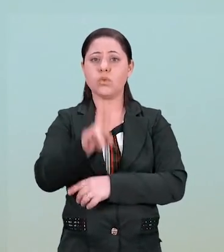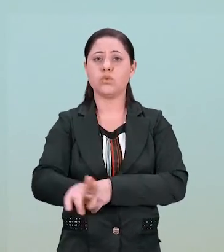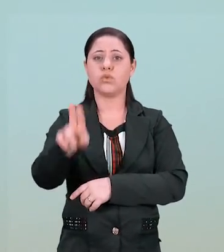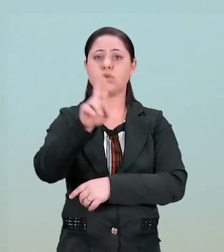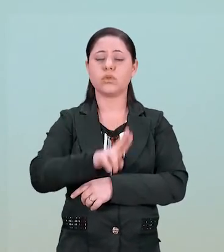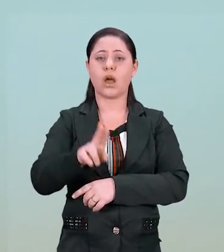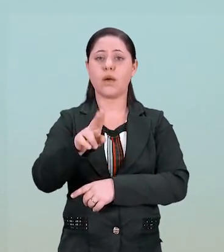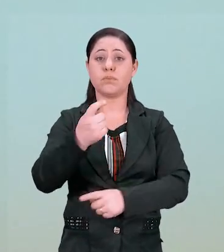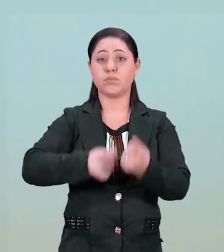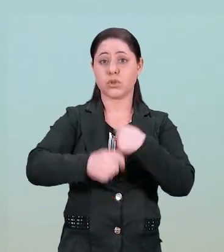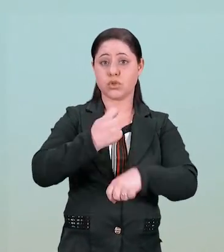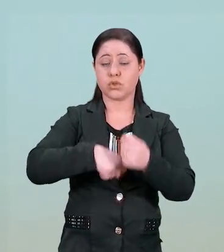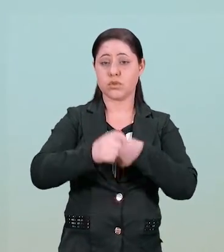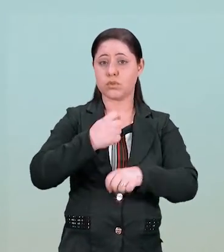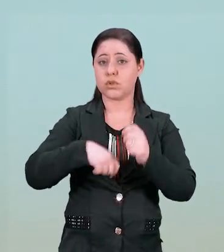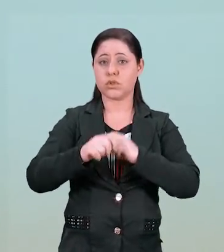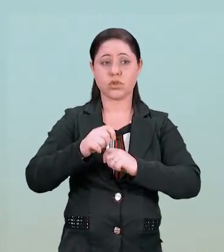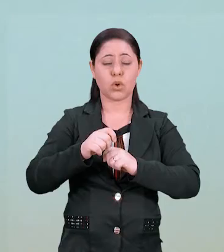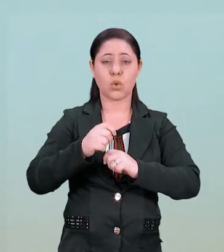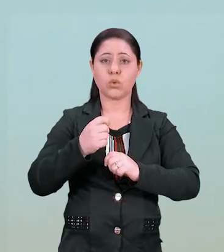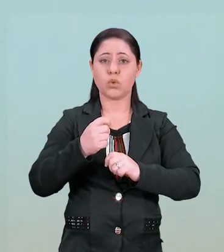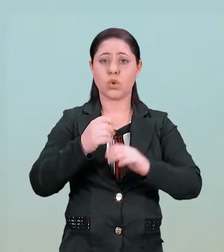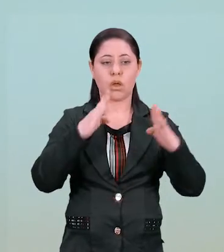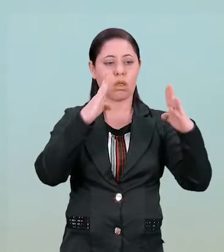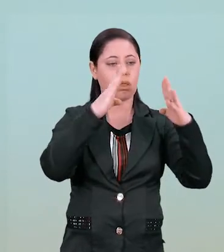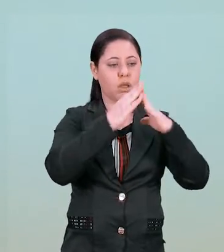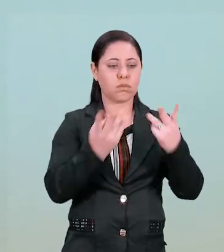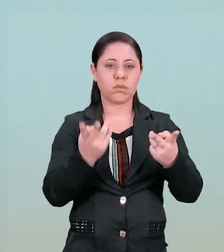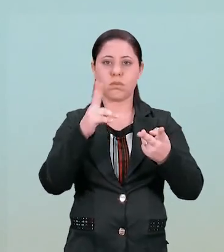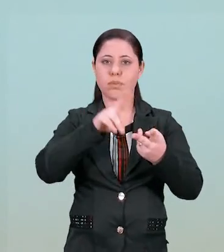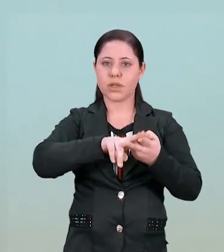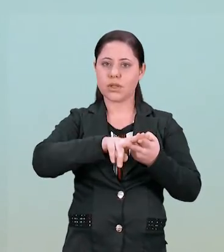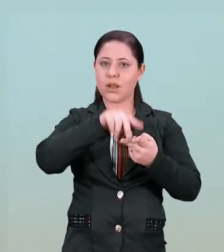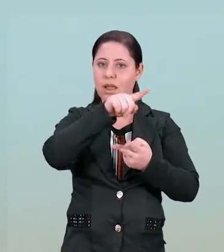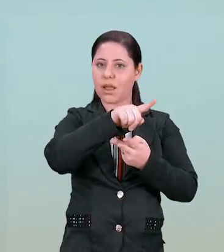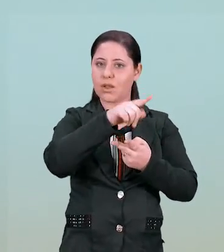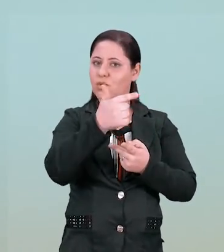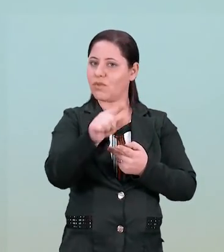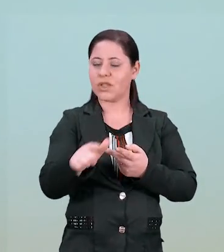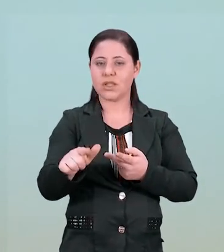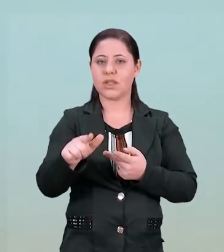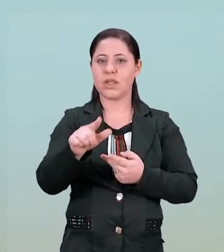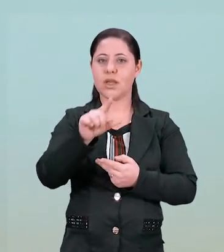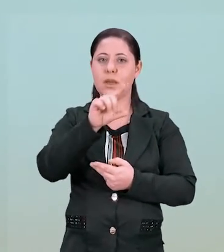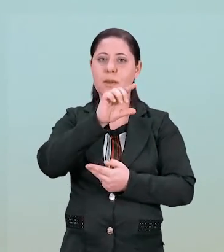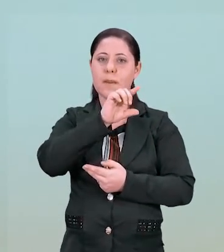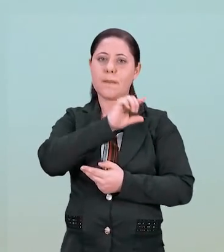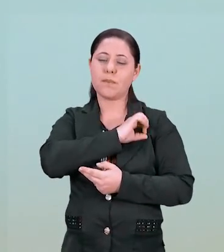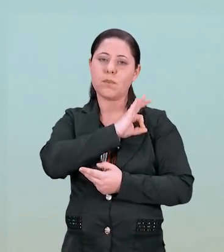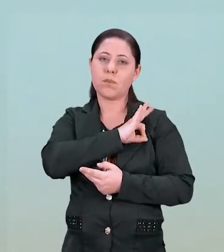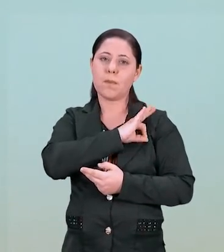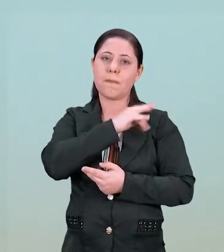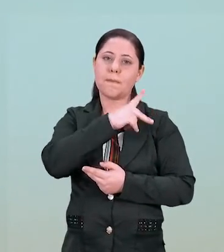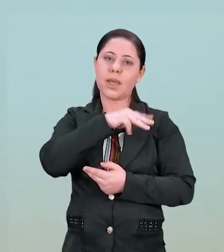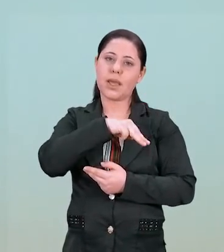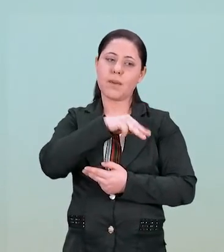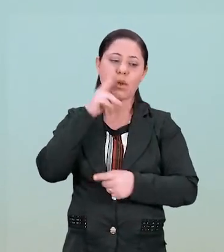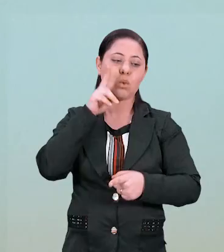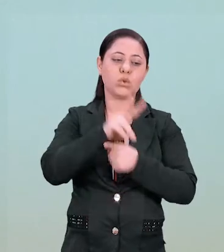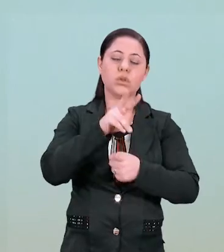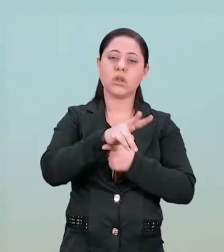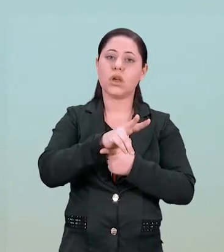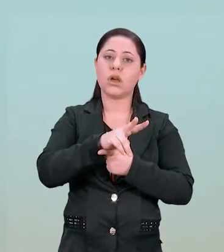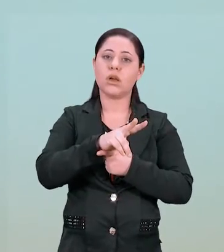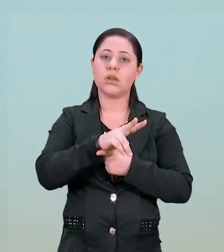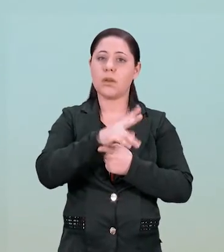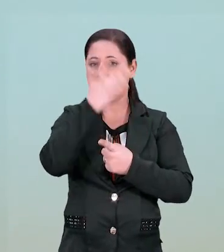administração total do presídio que está praticamente pronto. Lá nós não teremos mais o policial militar cuidando de preso. Aquela máxima, quem